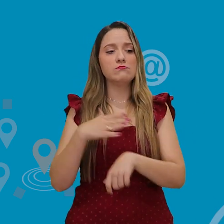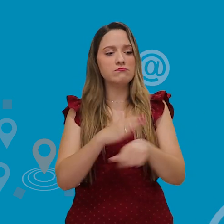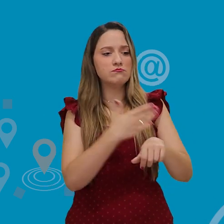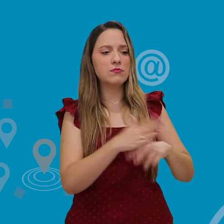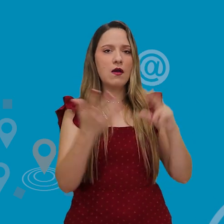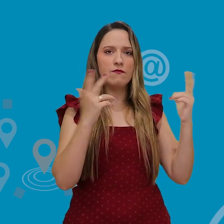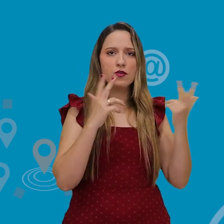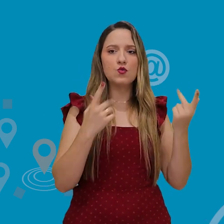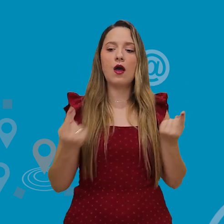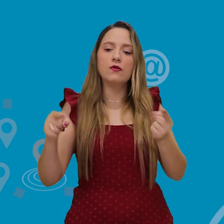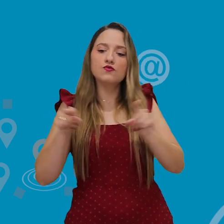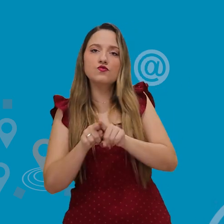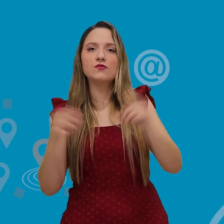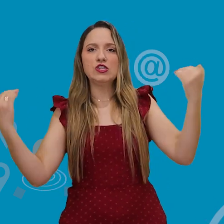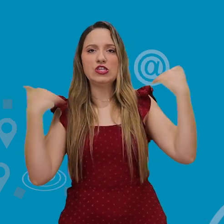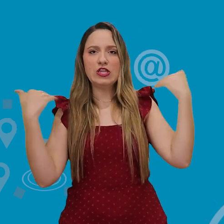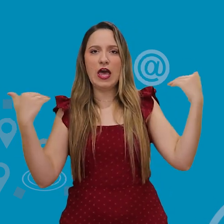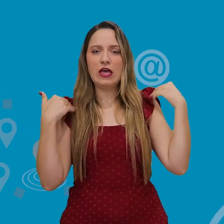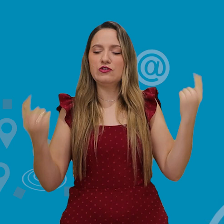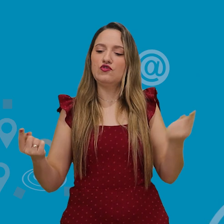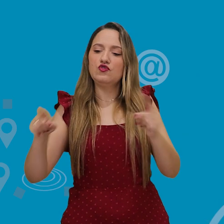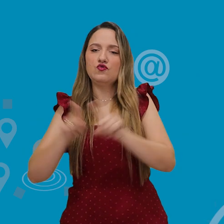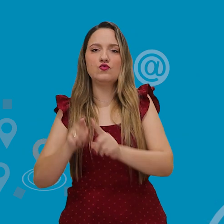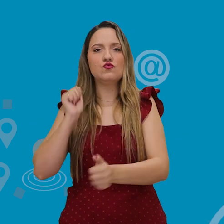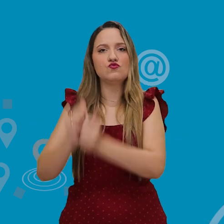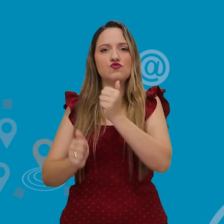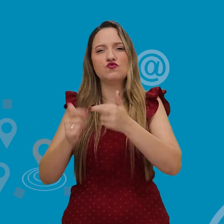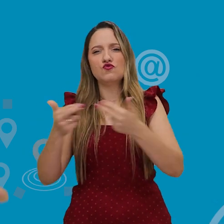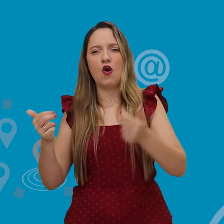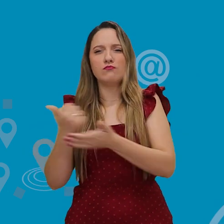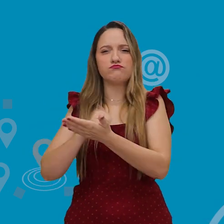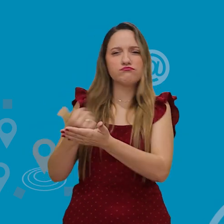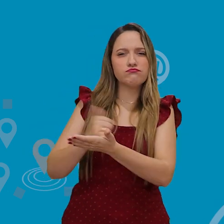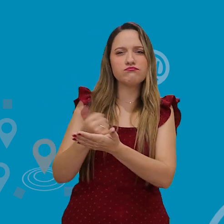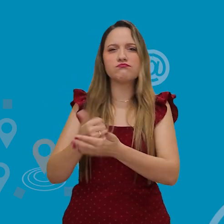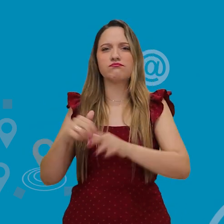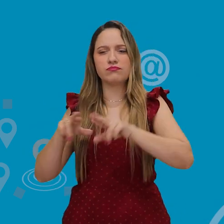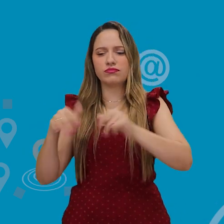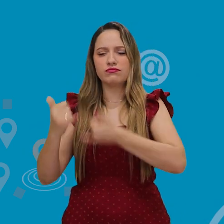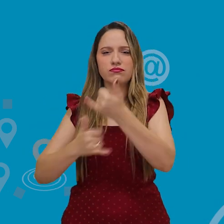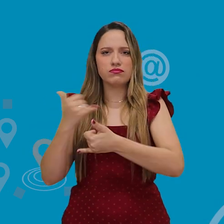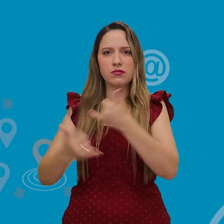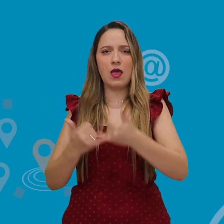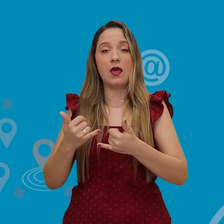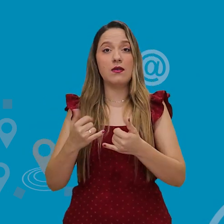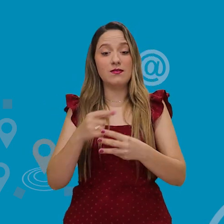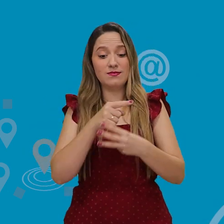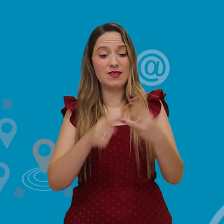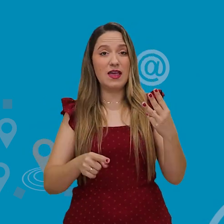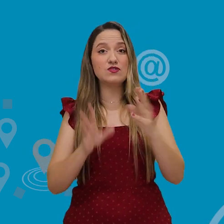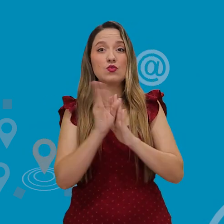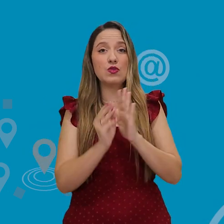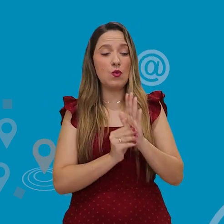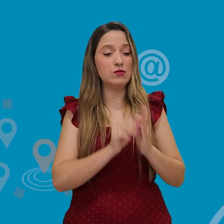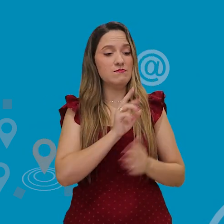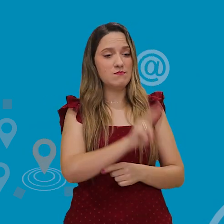tem compartilhando práticas de aventura com conteúdo de ginástica e conteúdo de jogos e eletrônicos, né? Jogos e brincadeiras